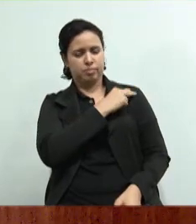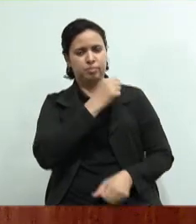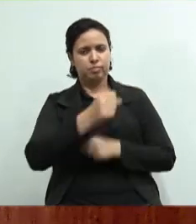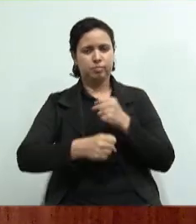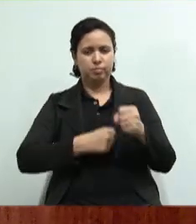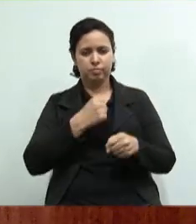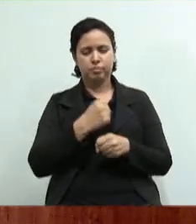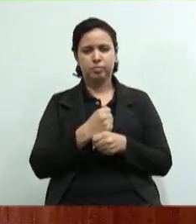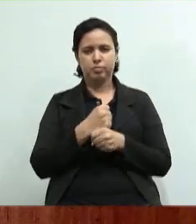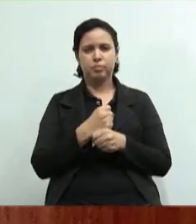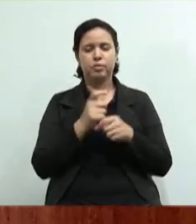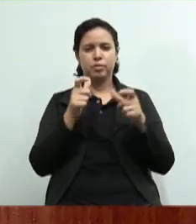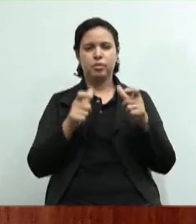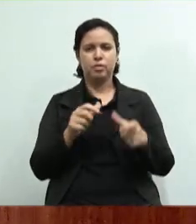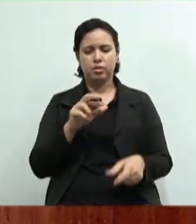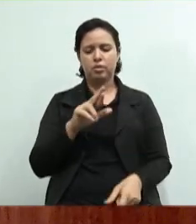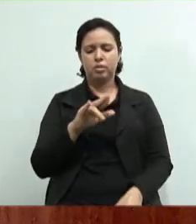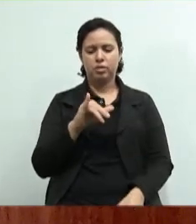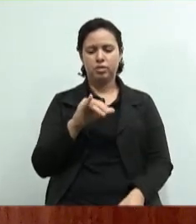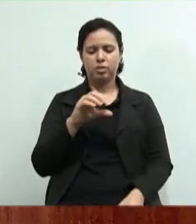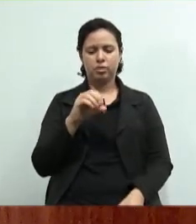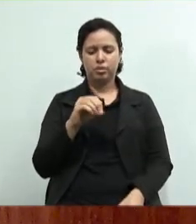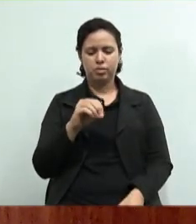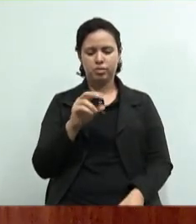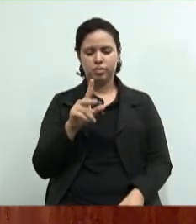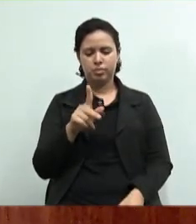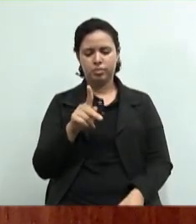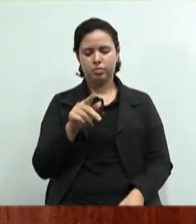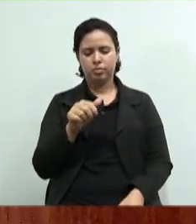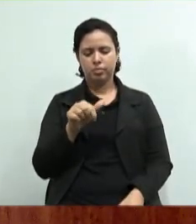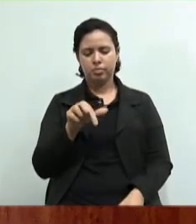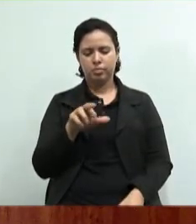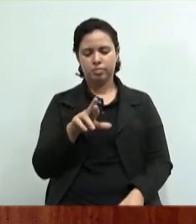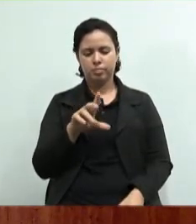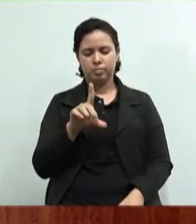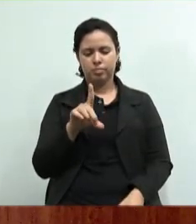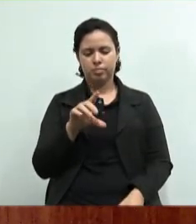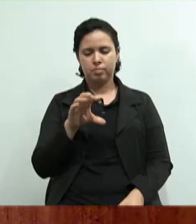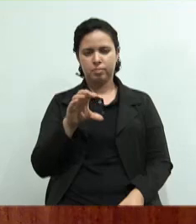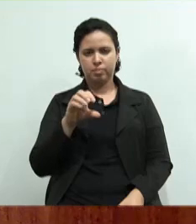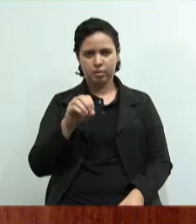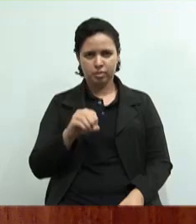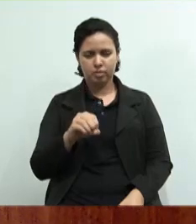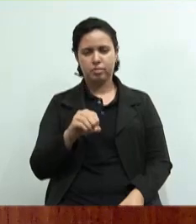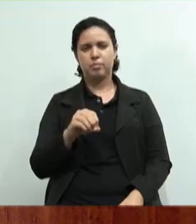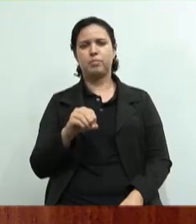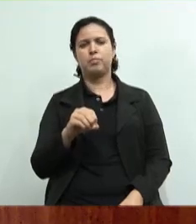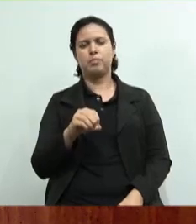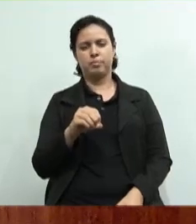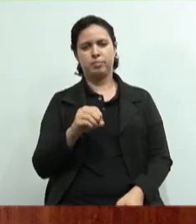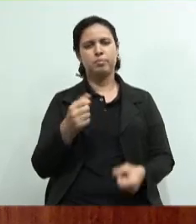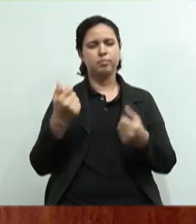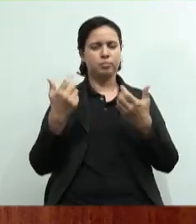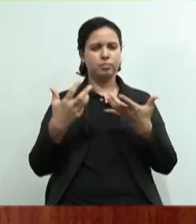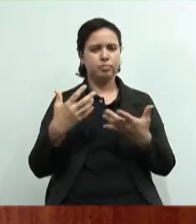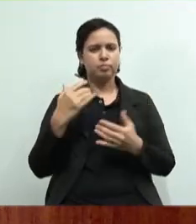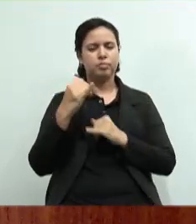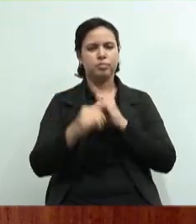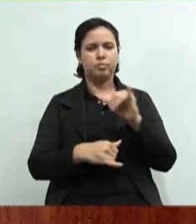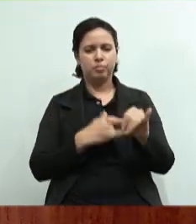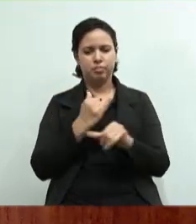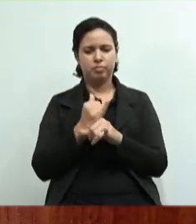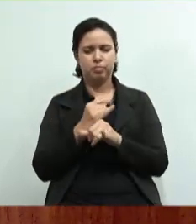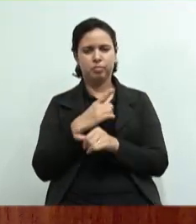com a professora Sol. Enfim, online, ela está dizendo aqui, tá? Os alunos da